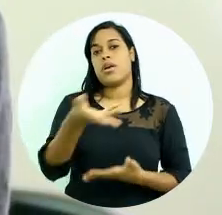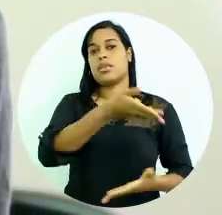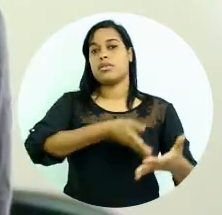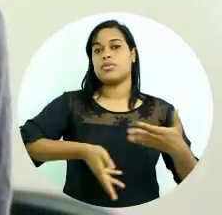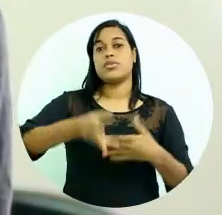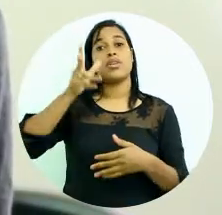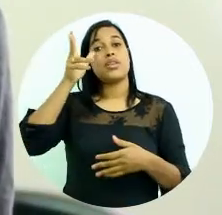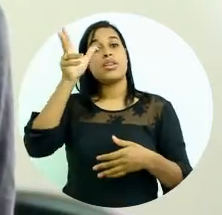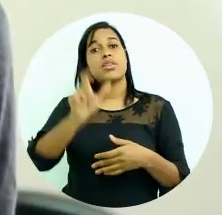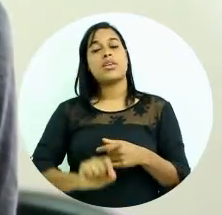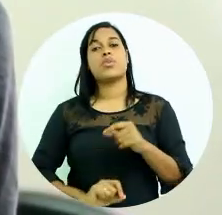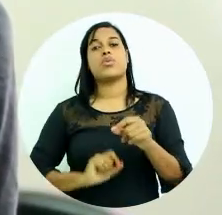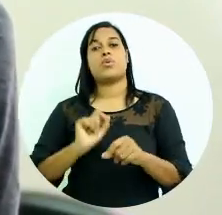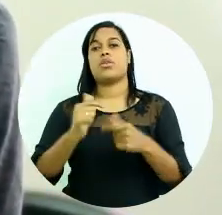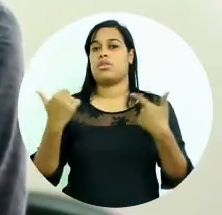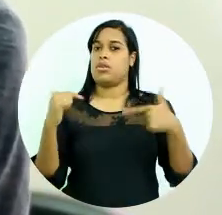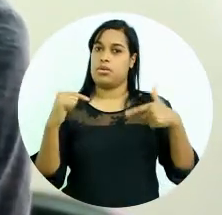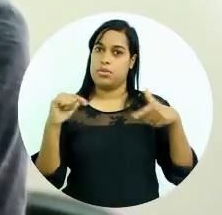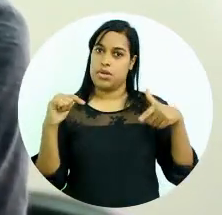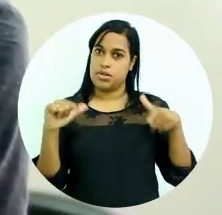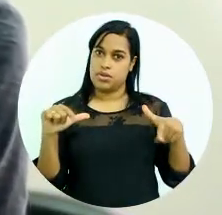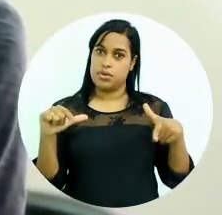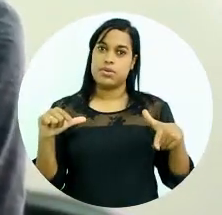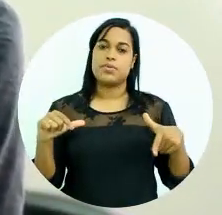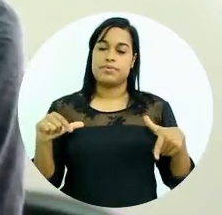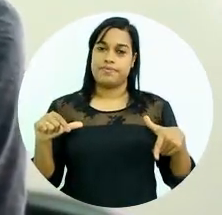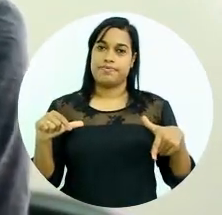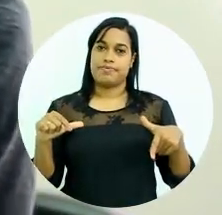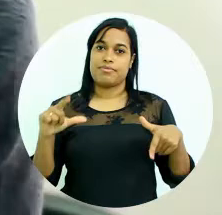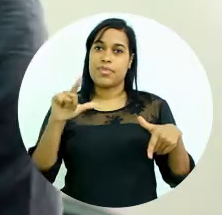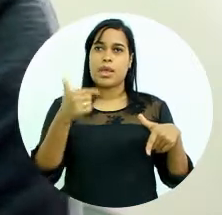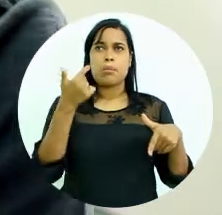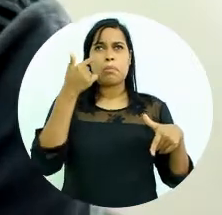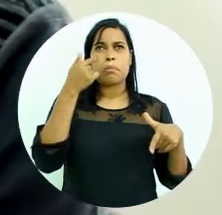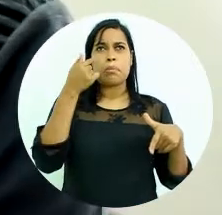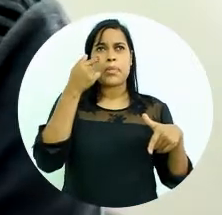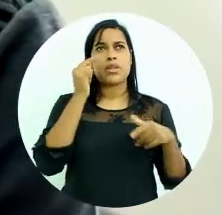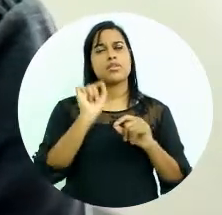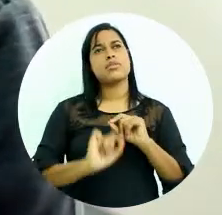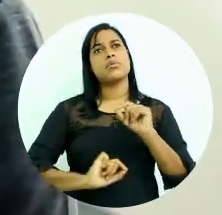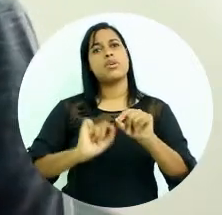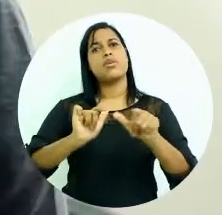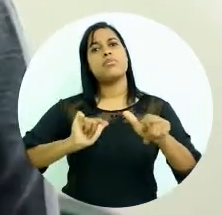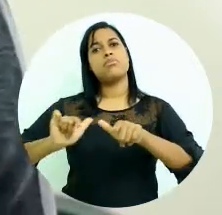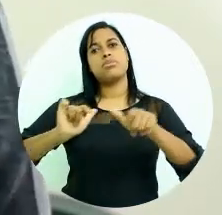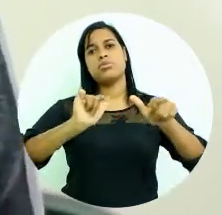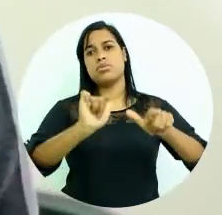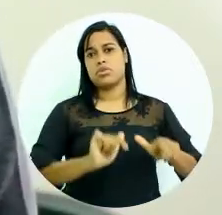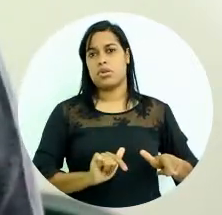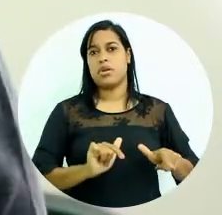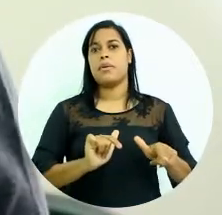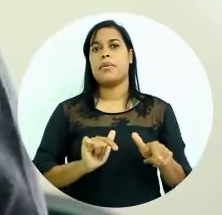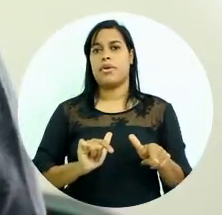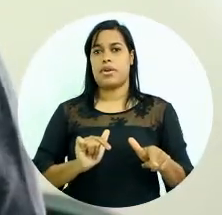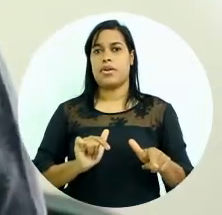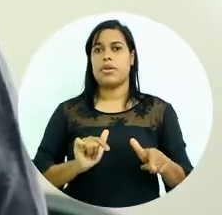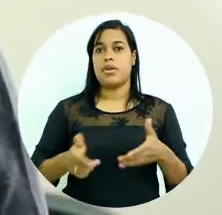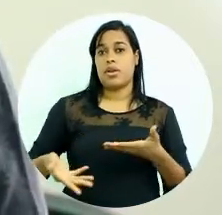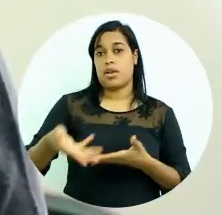diretamente relacionada à ideia de trabalho. Aí a gente pensa numa questão de trabalho